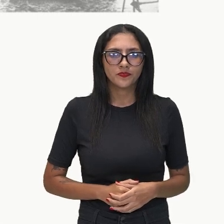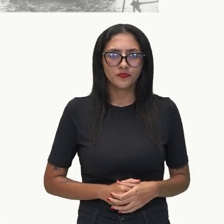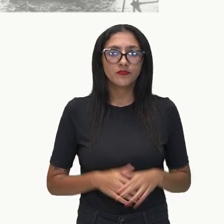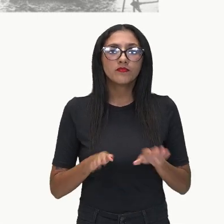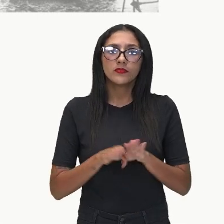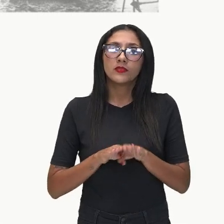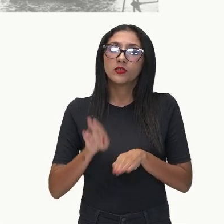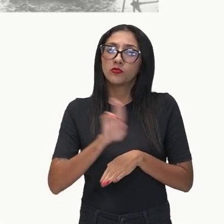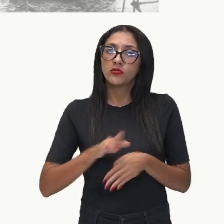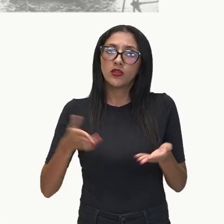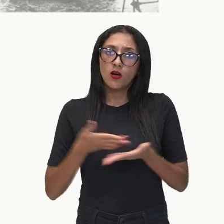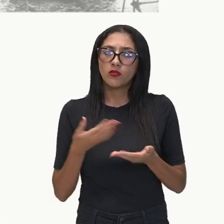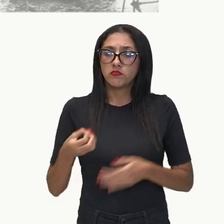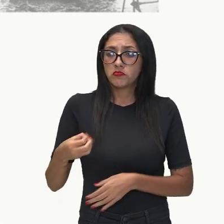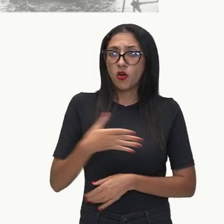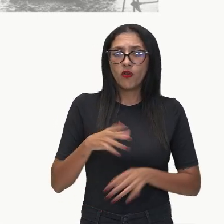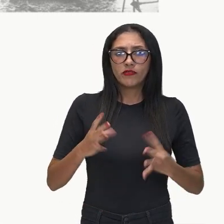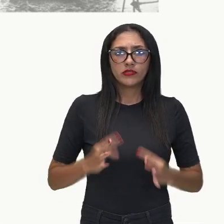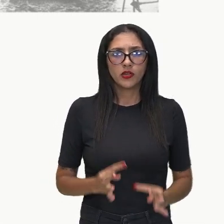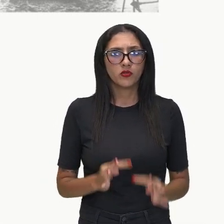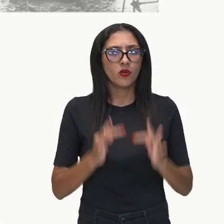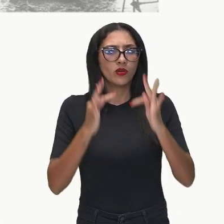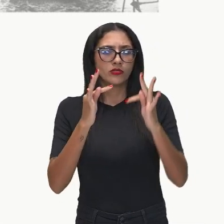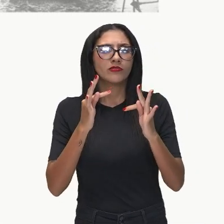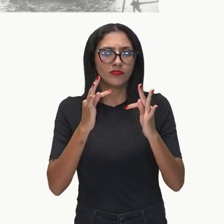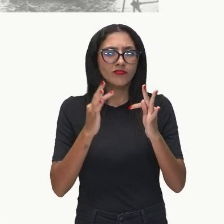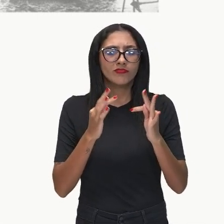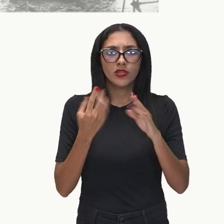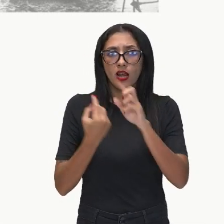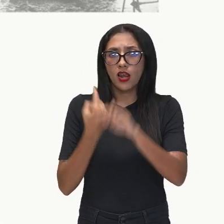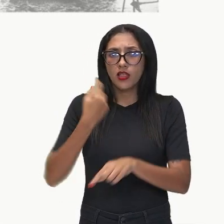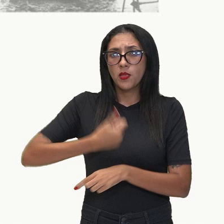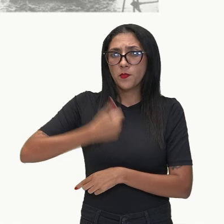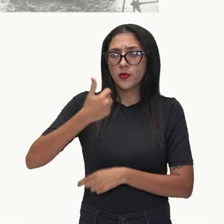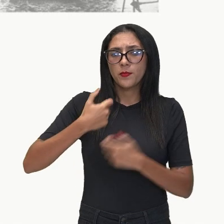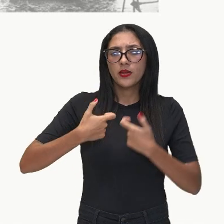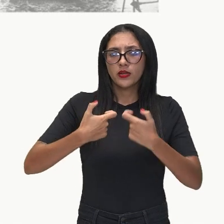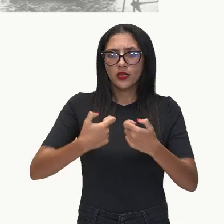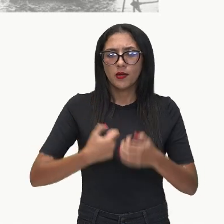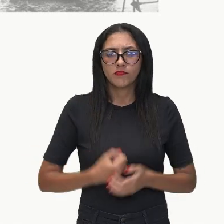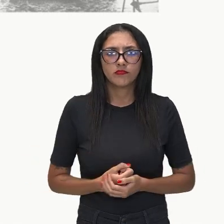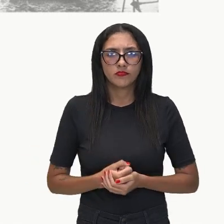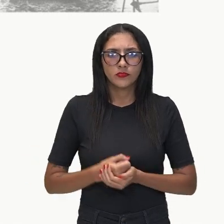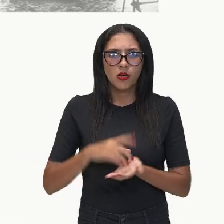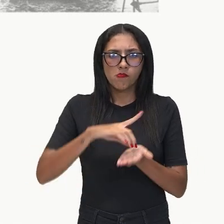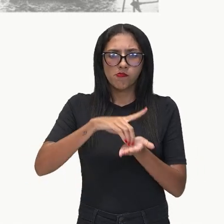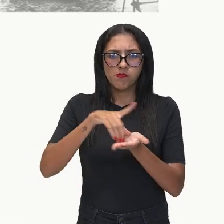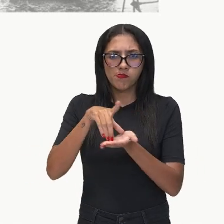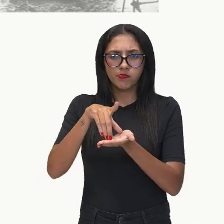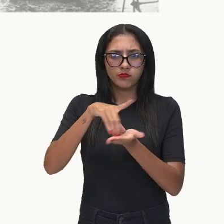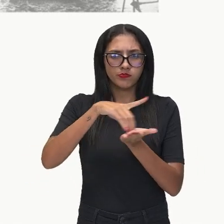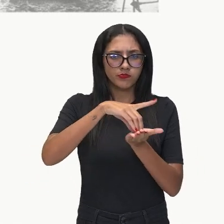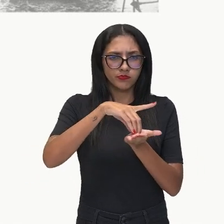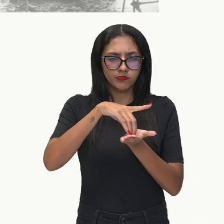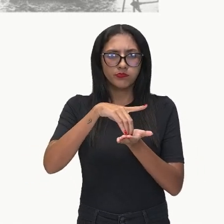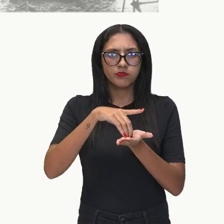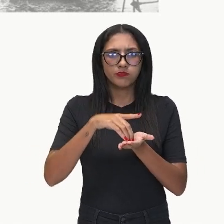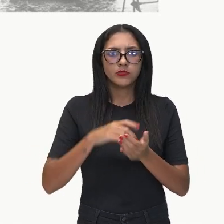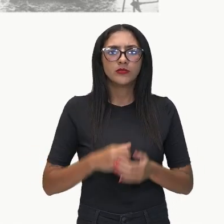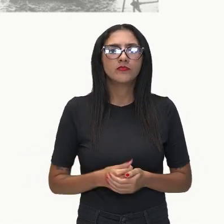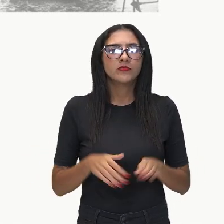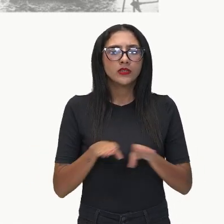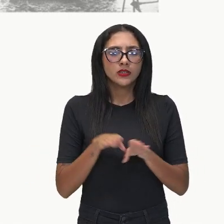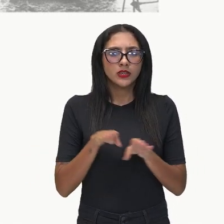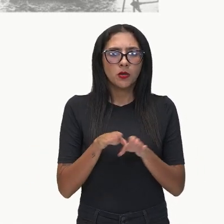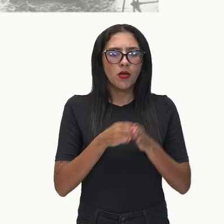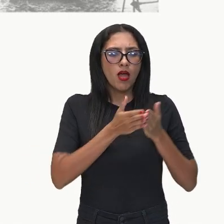novas tecnologias bélicas lá na Primeira Guerra Mundial, que foi o caso dos tanques de guerra, dos